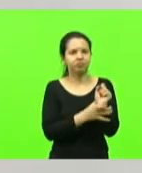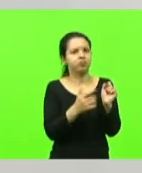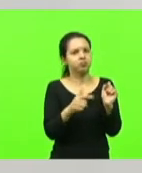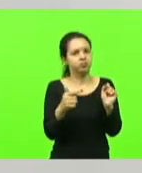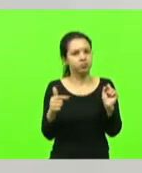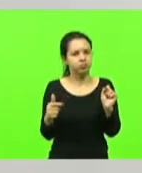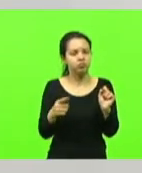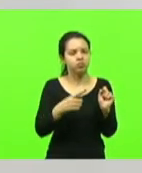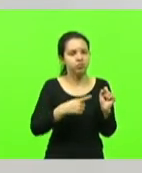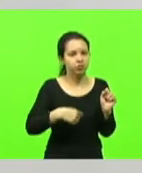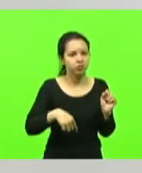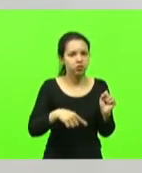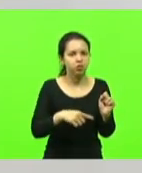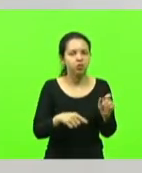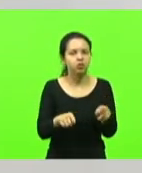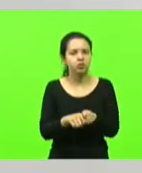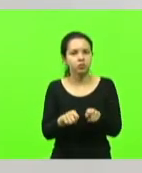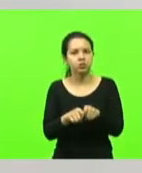que